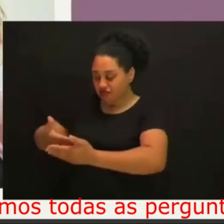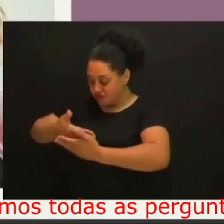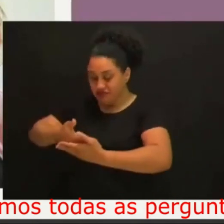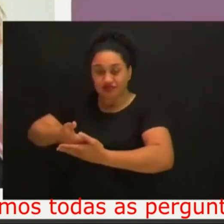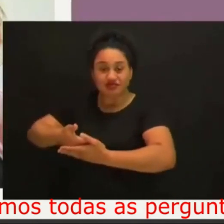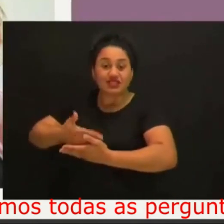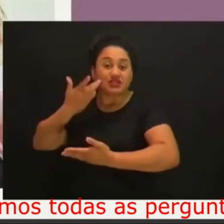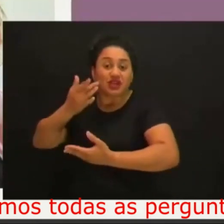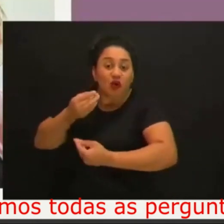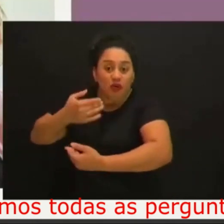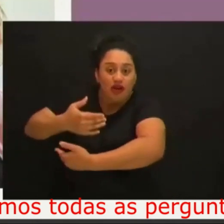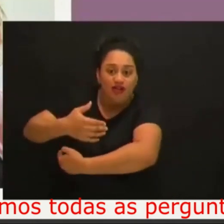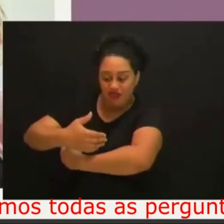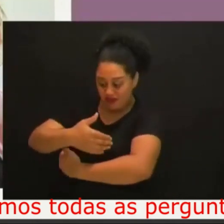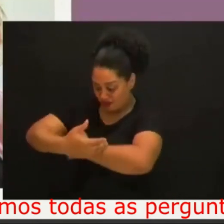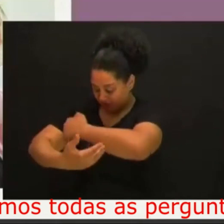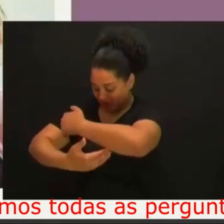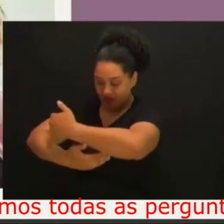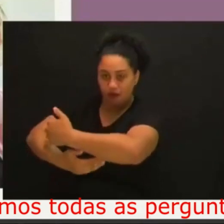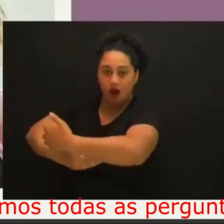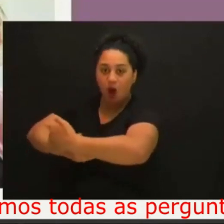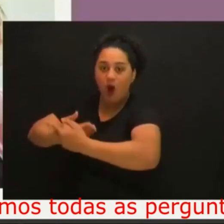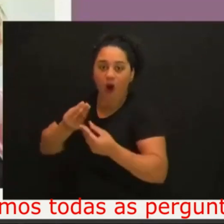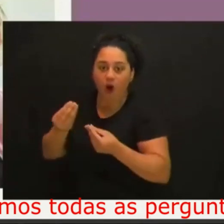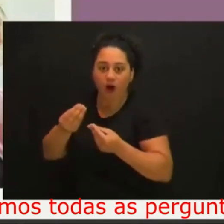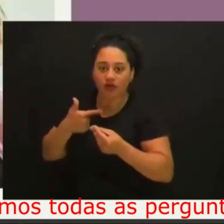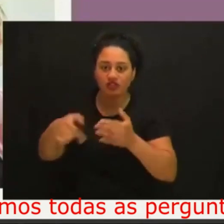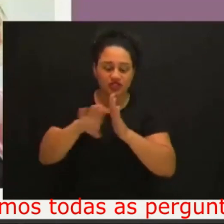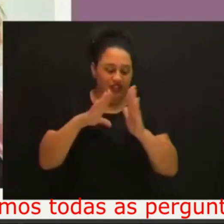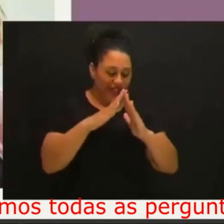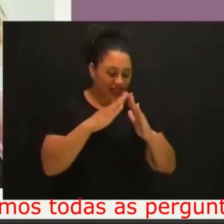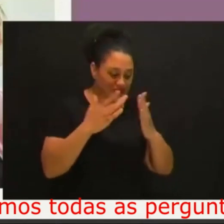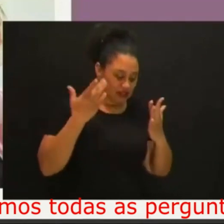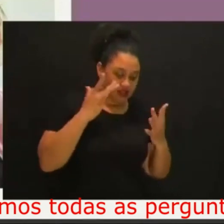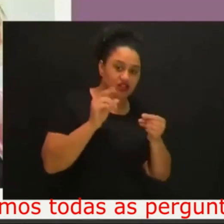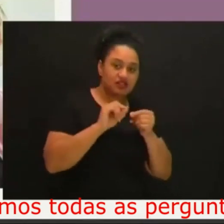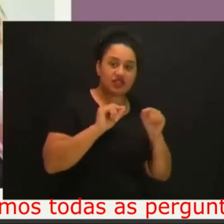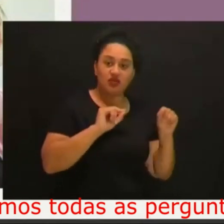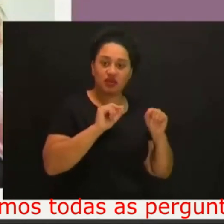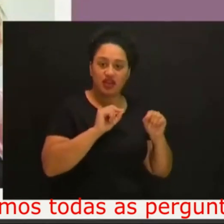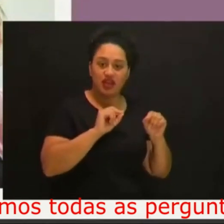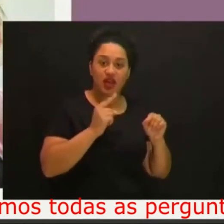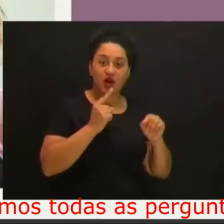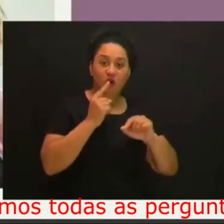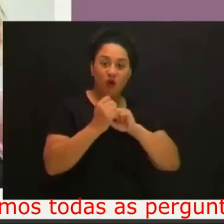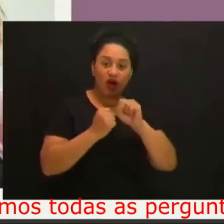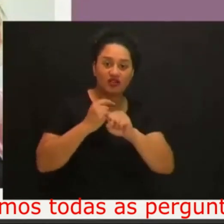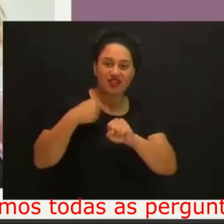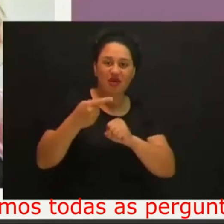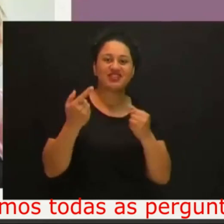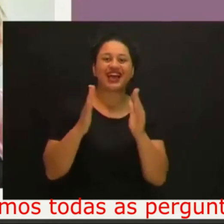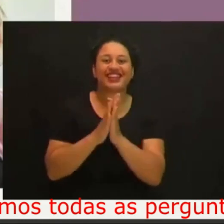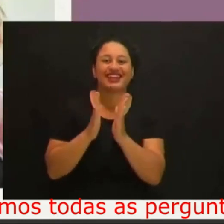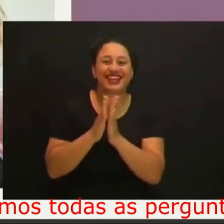nem direito segurar. Daí a gente chega em casa e no começo não sabe fazer nada. No final do primeiro ano, ele bate